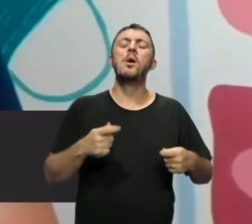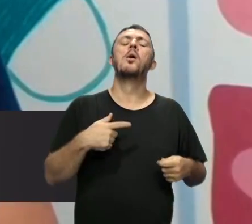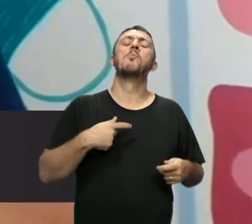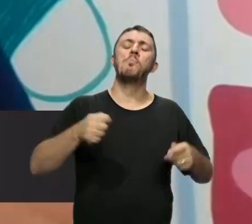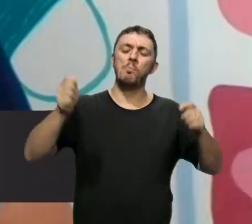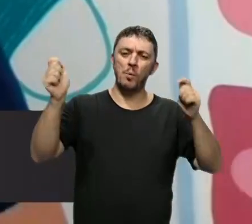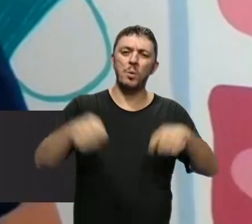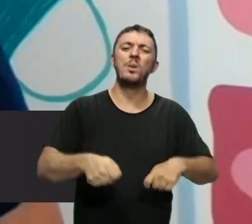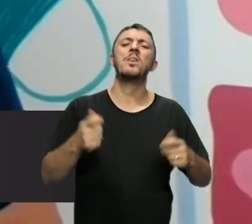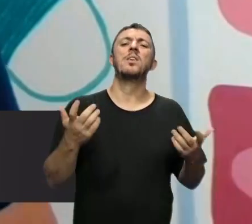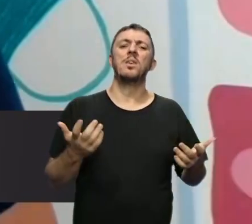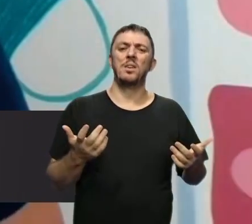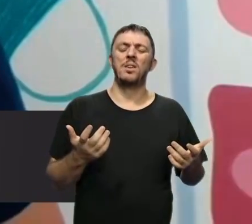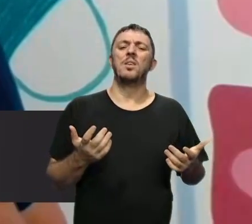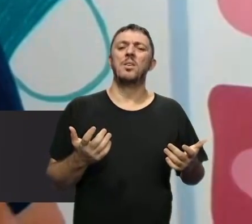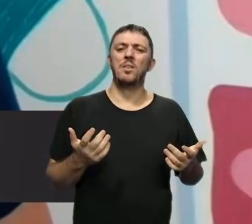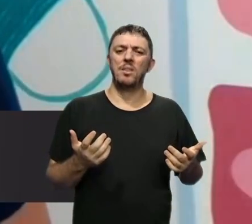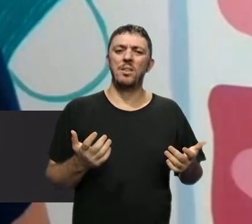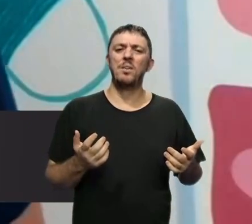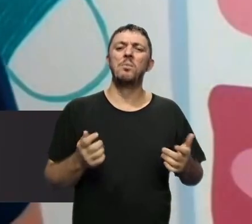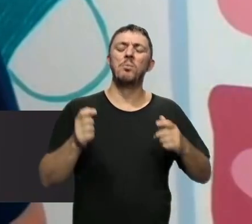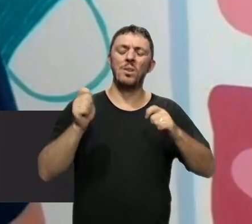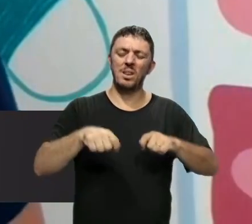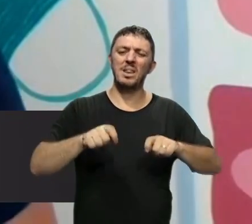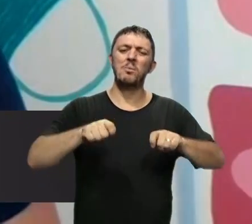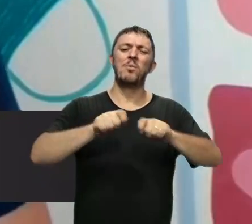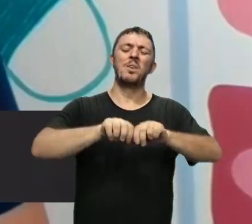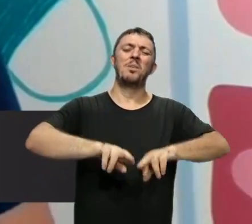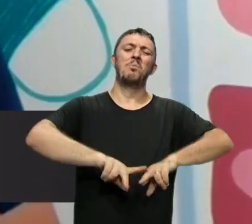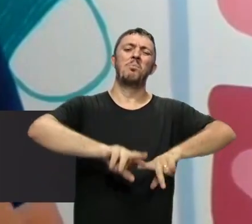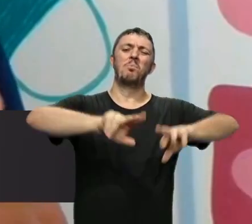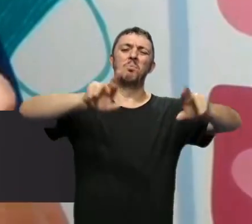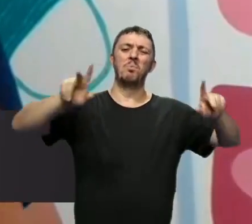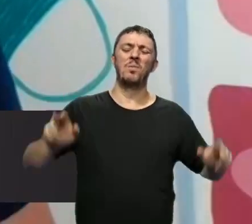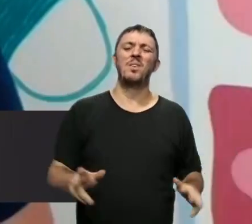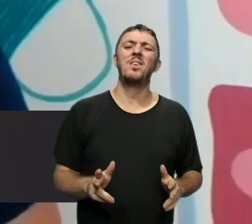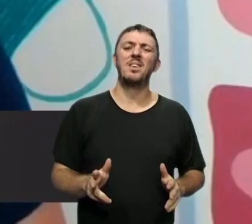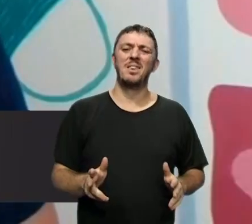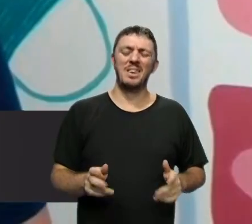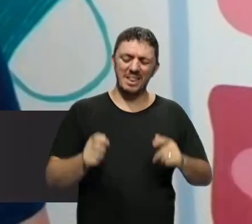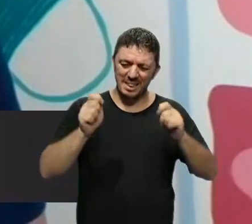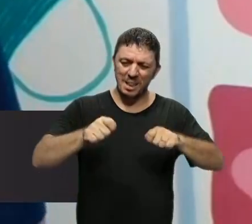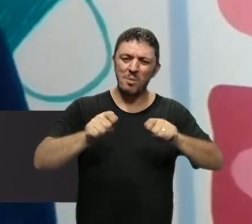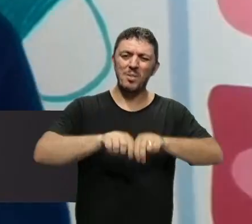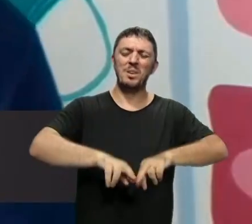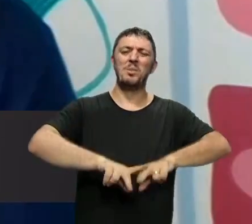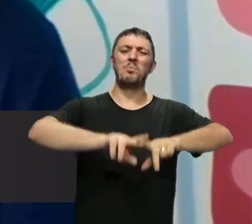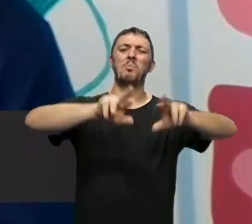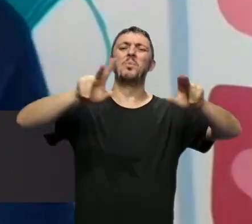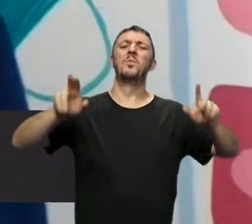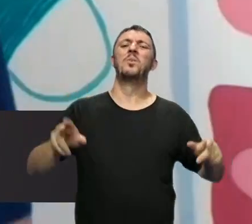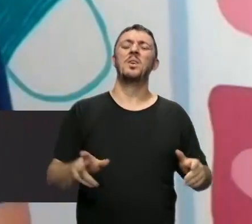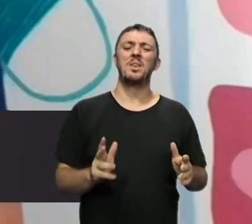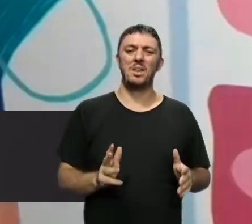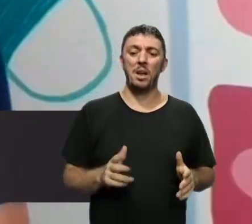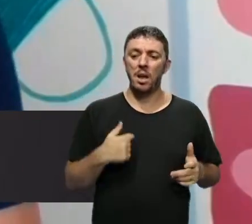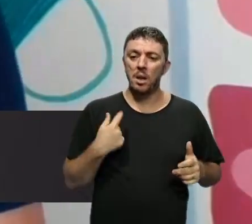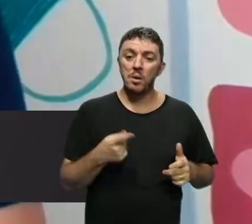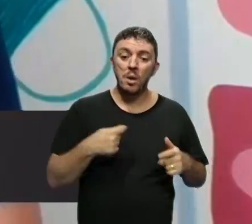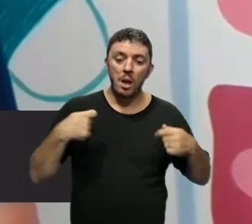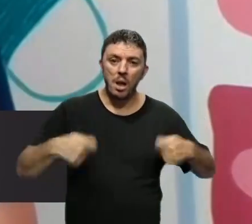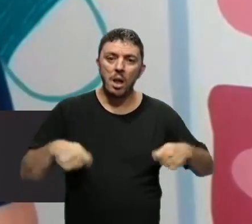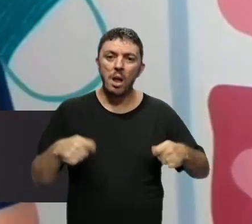possível e a gente pode fazer muita coisa. A gente pode fazer muita coisa. A gente precisa